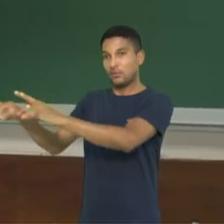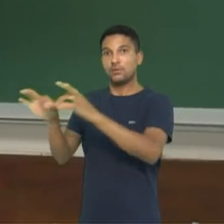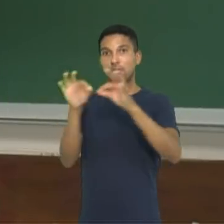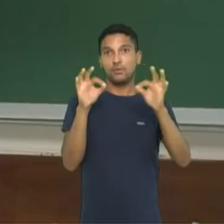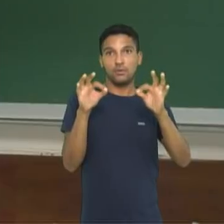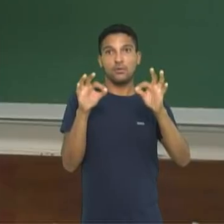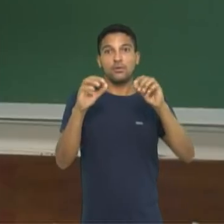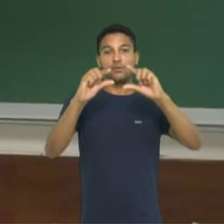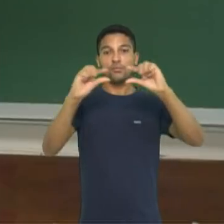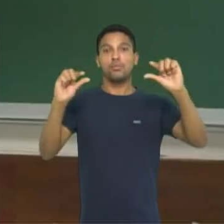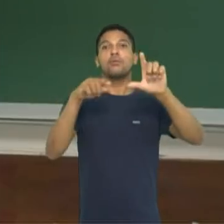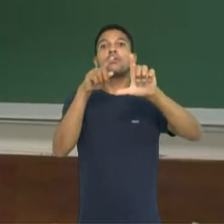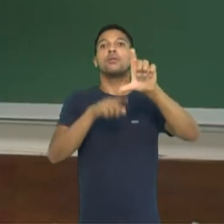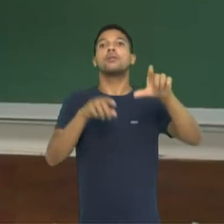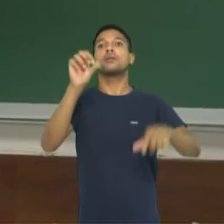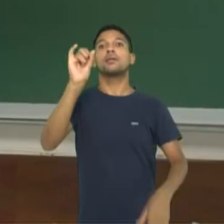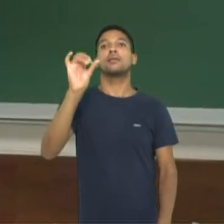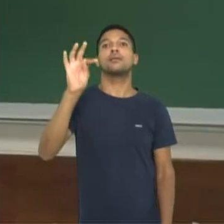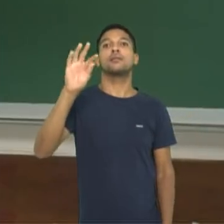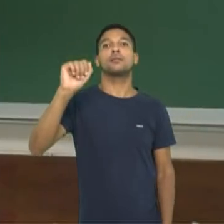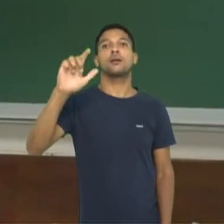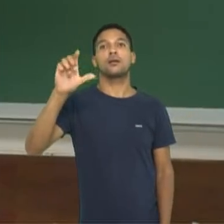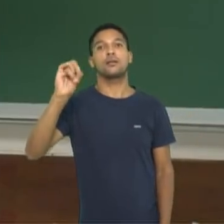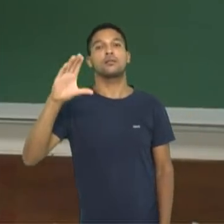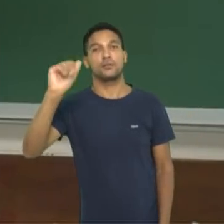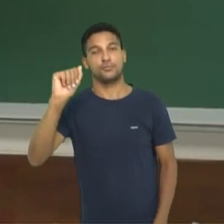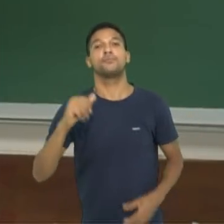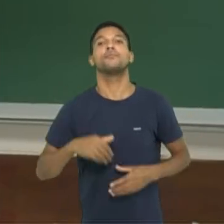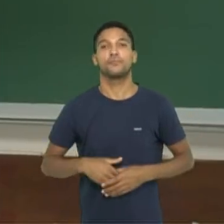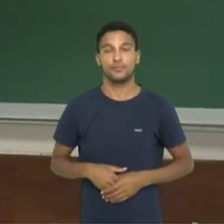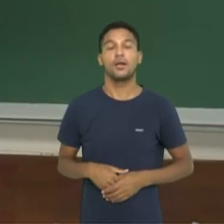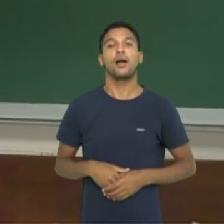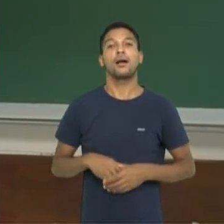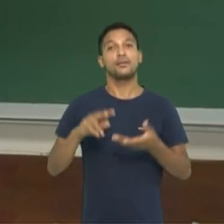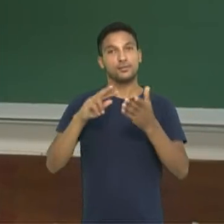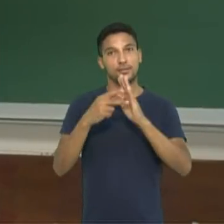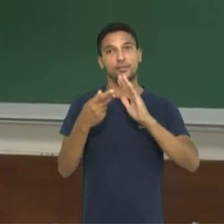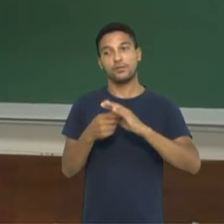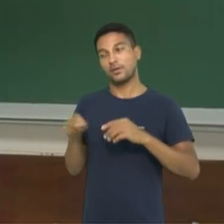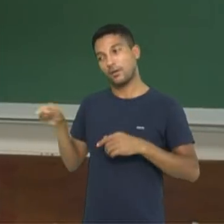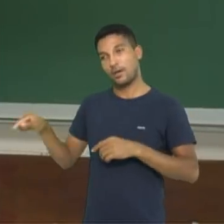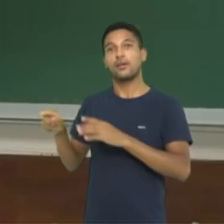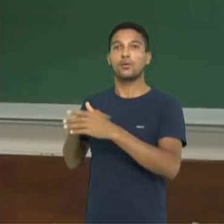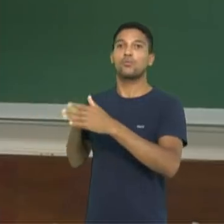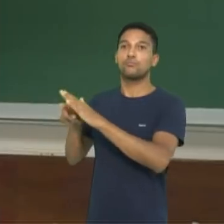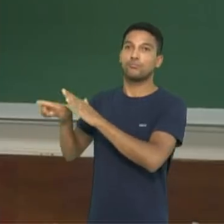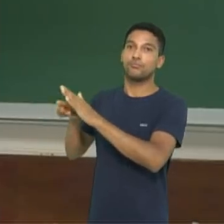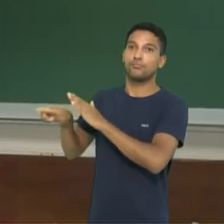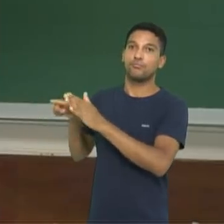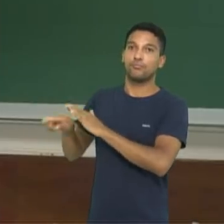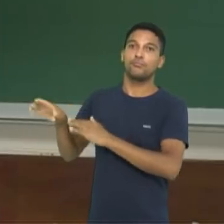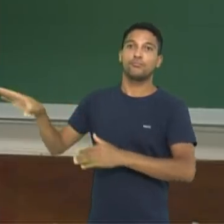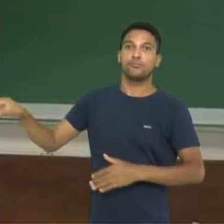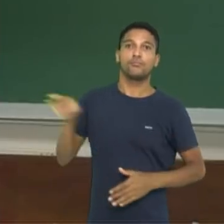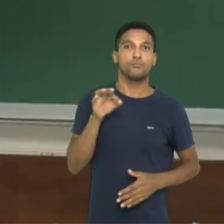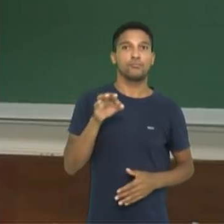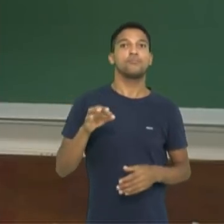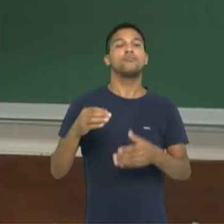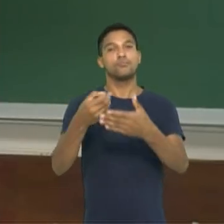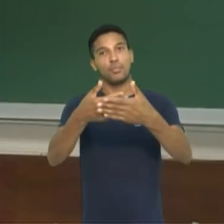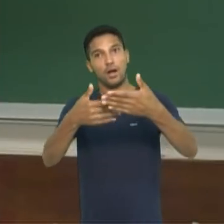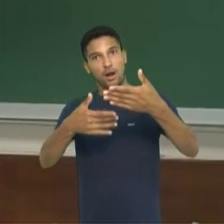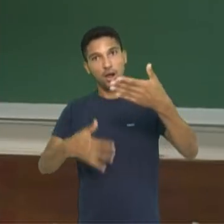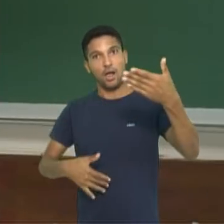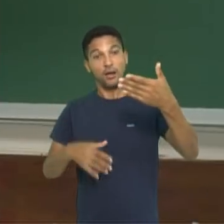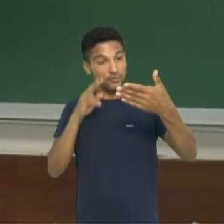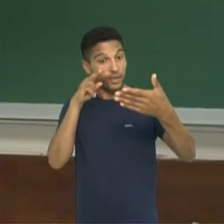pretende trabalhar, e o que é a fala da pessoa entrevistada, né, ou da pessoa pesquisada, né, por conta de que colocou em